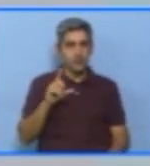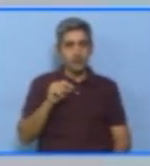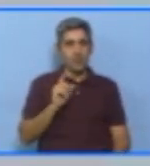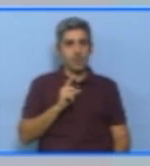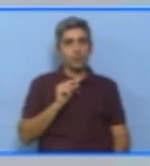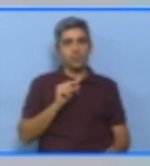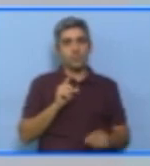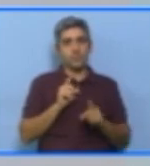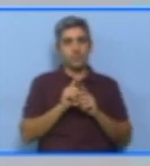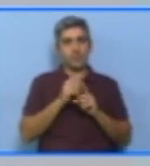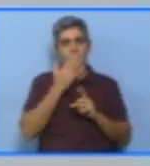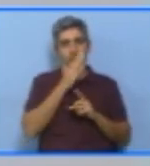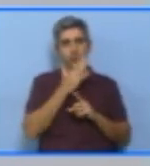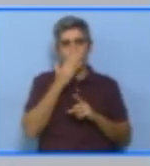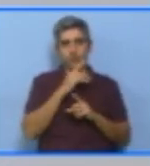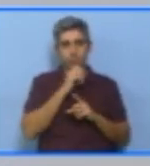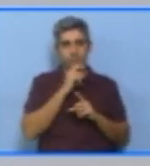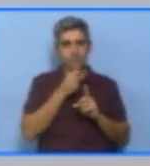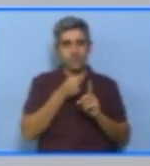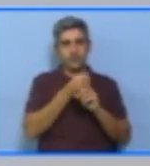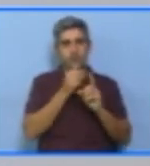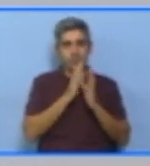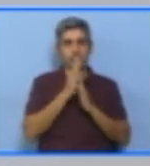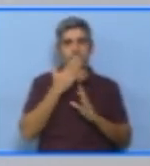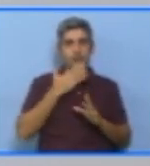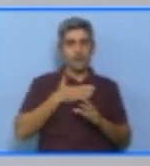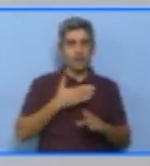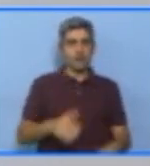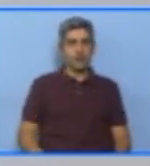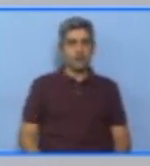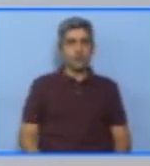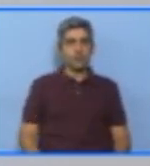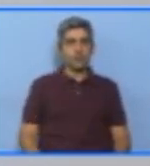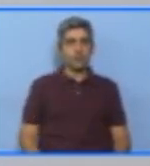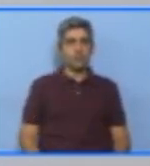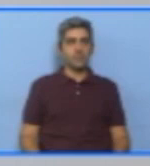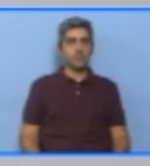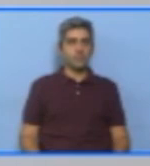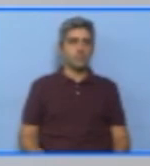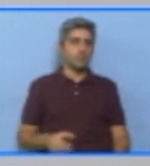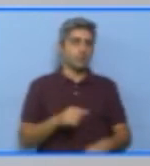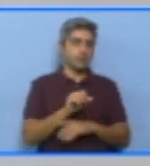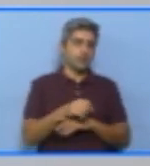ser um bocadinho as duas atitudes possíveis, não é? Perante o desafio que Deus nos coloca. Sim, em parte